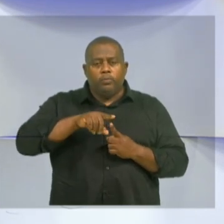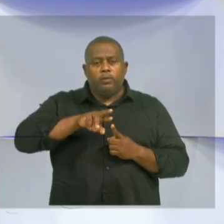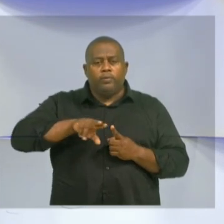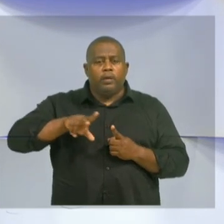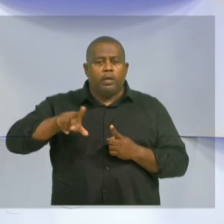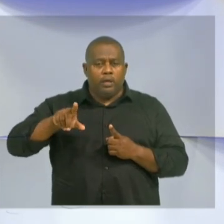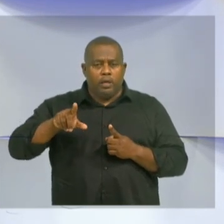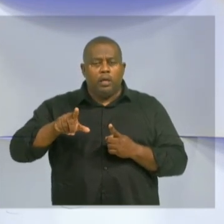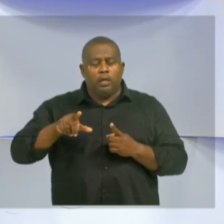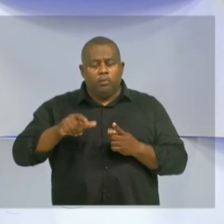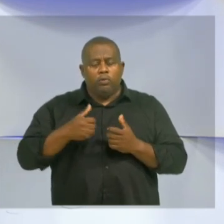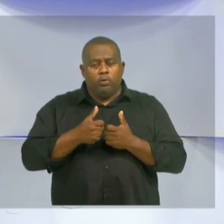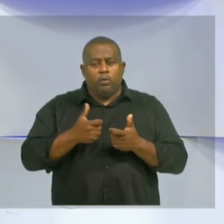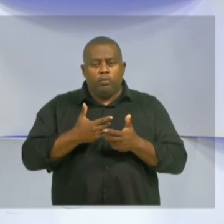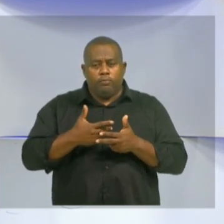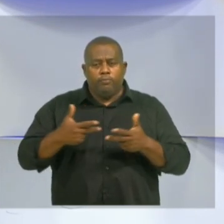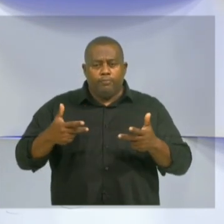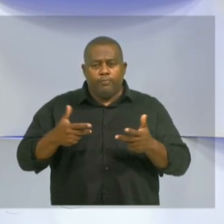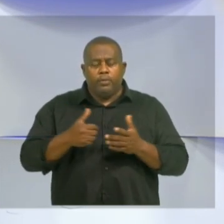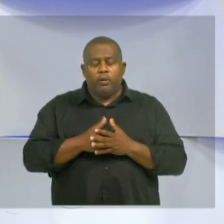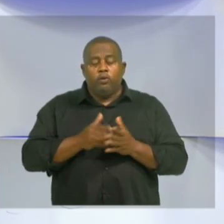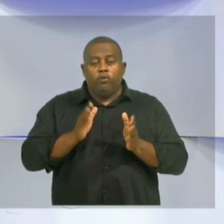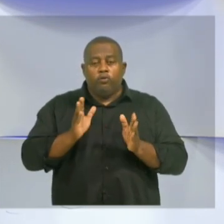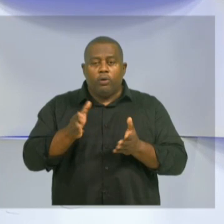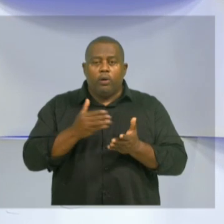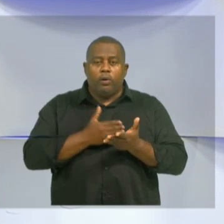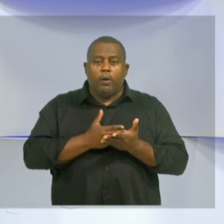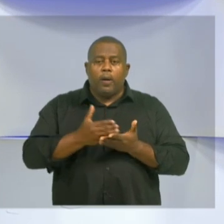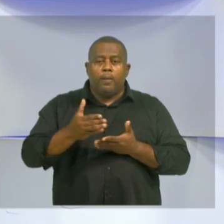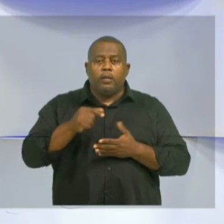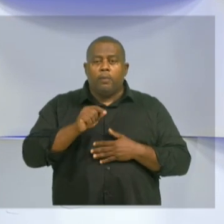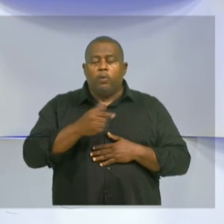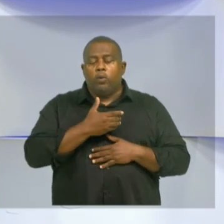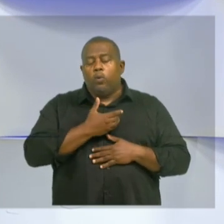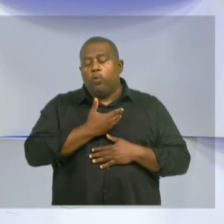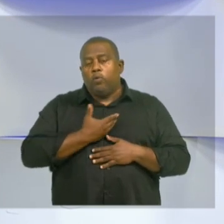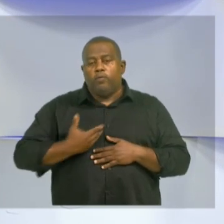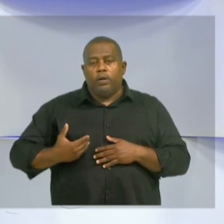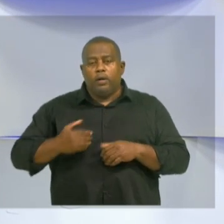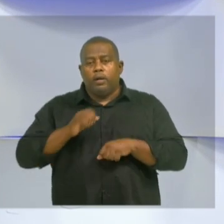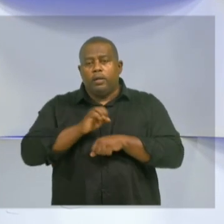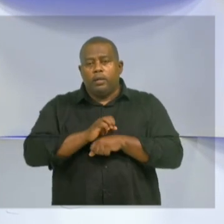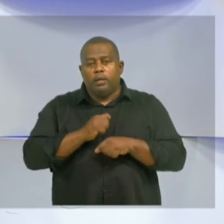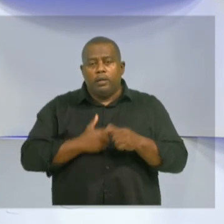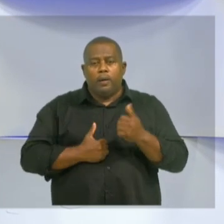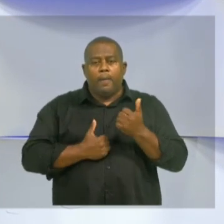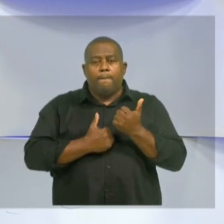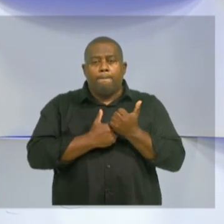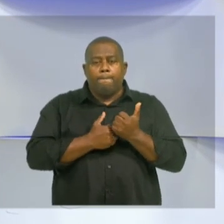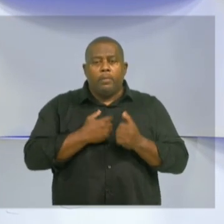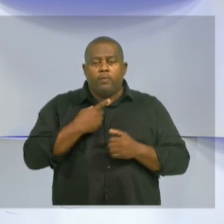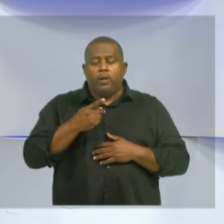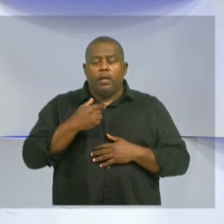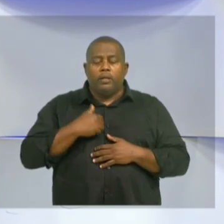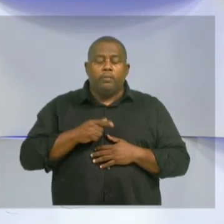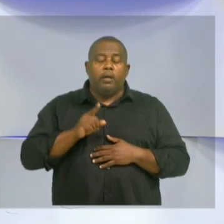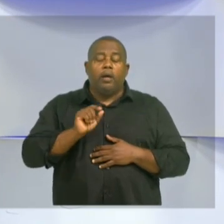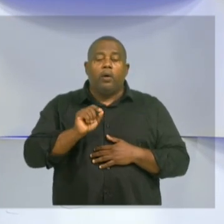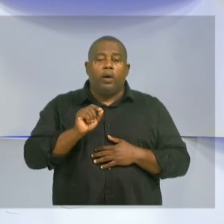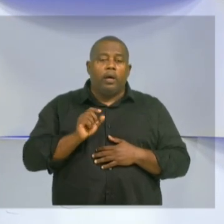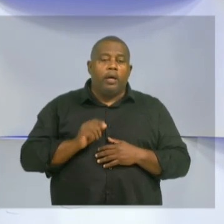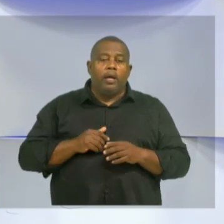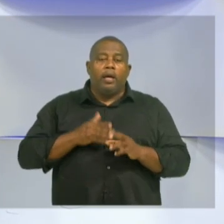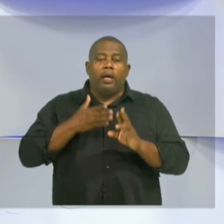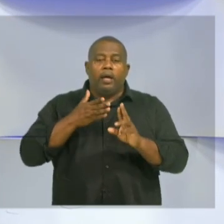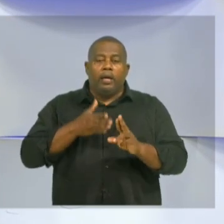transporte como agora nós já iniciamos o governo do estado que apoia que estamos aqui com essa referência do nosso Governador Jerônimo o